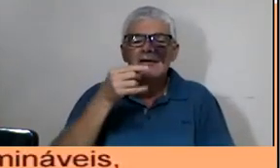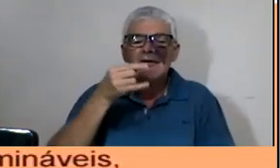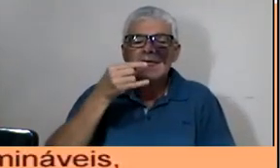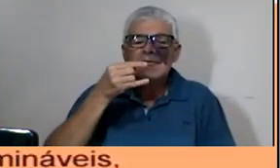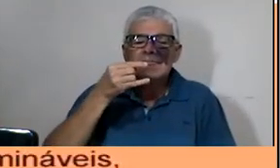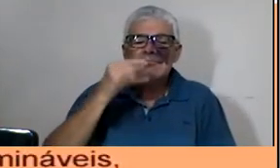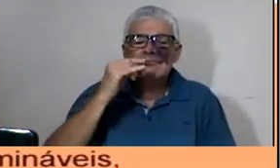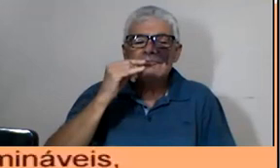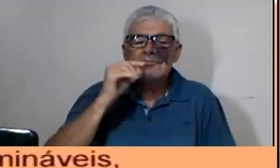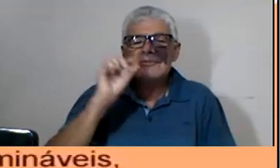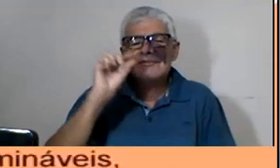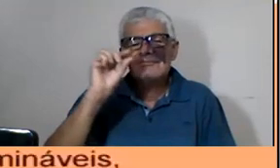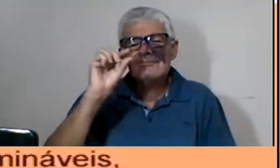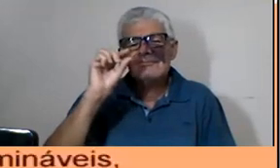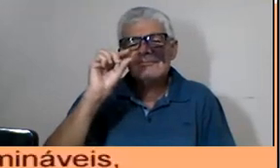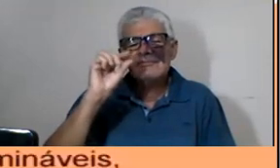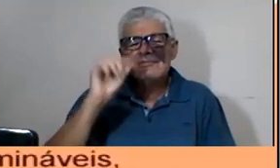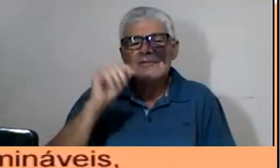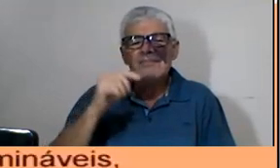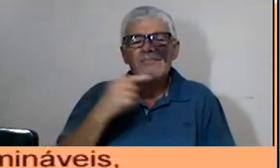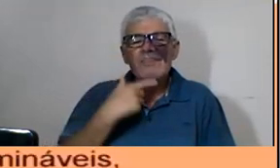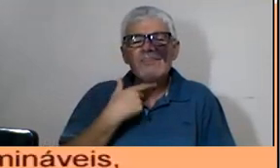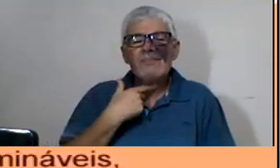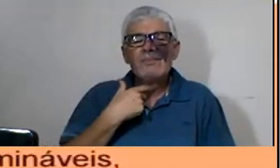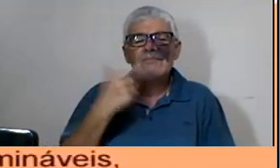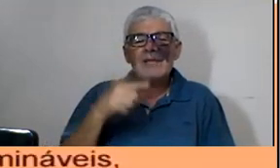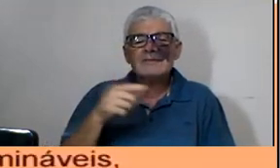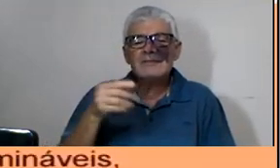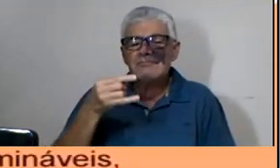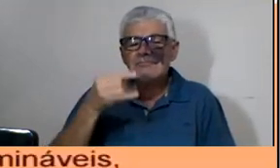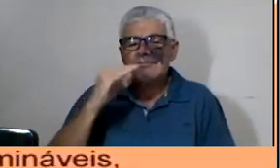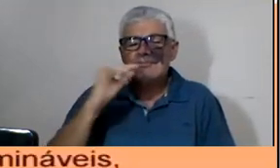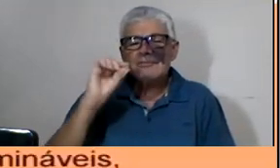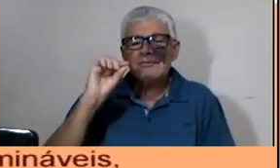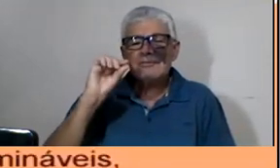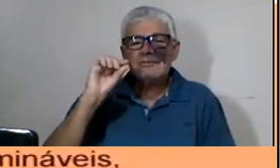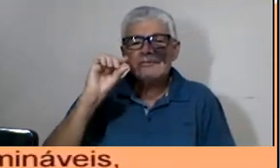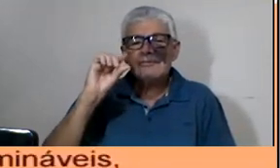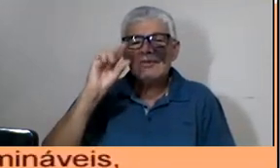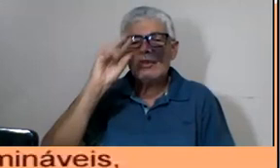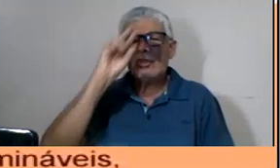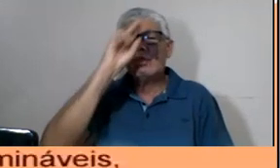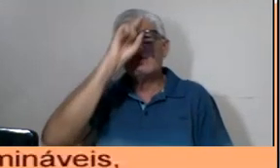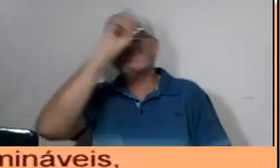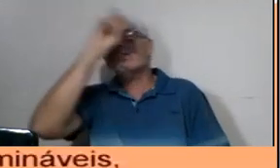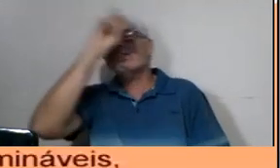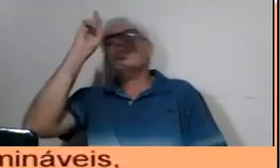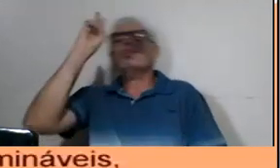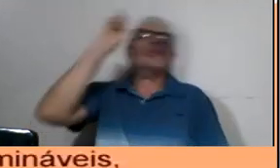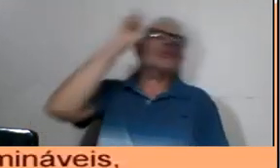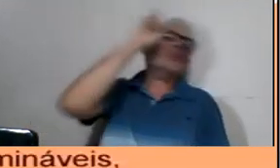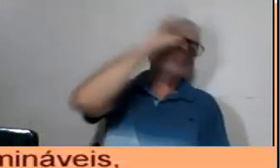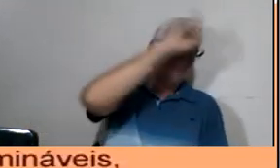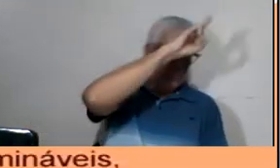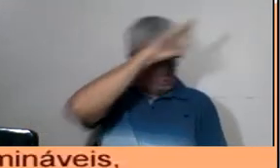fez também foi devolver as peças que o Nabucodonosor pegou, né? Roubou lá do